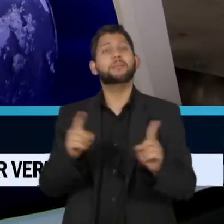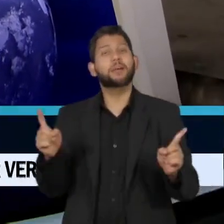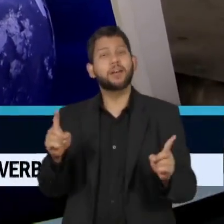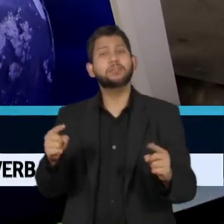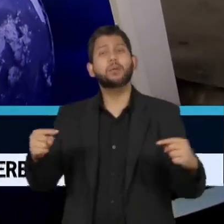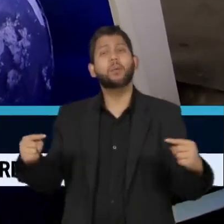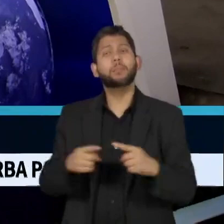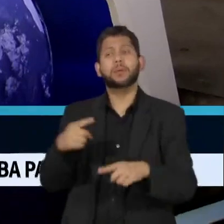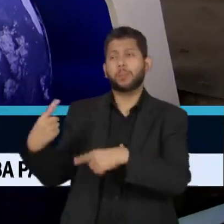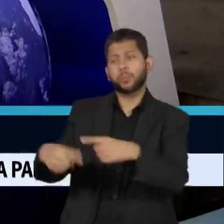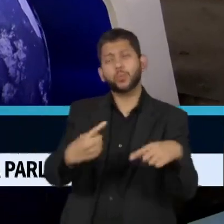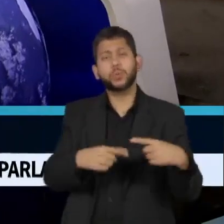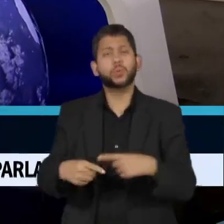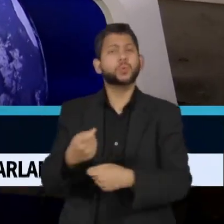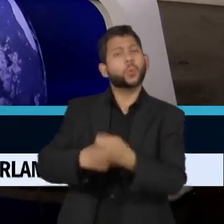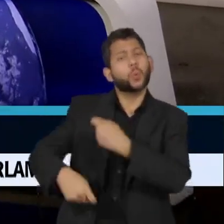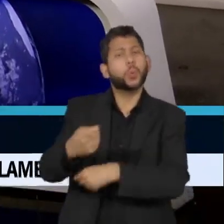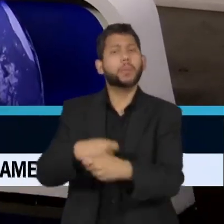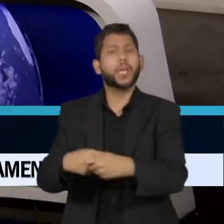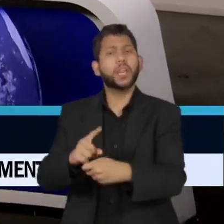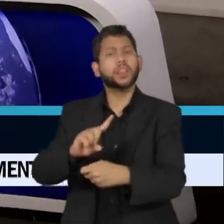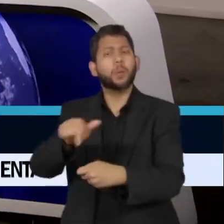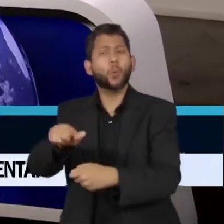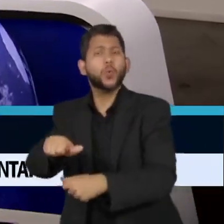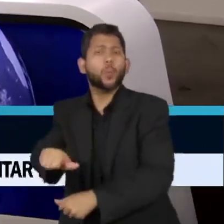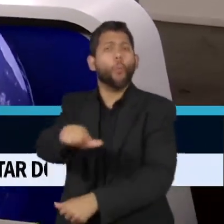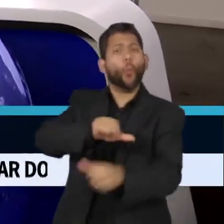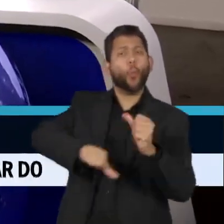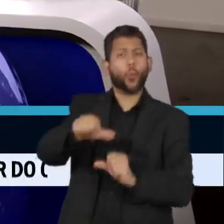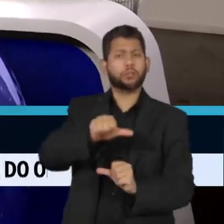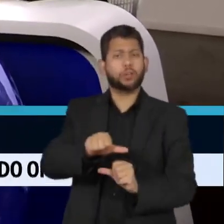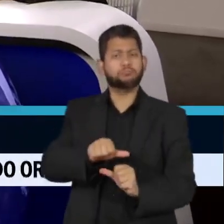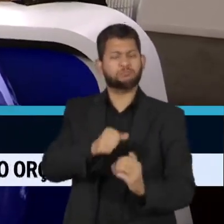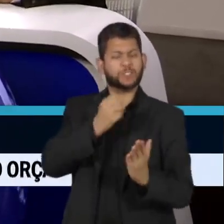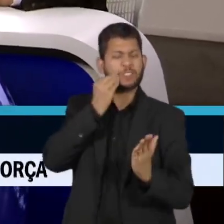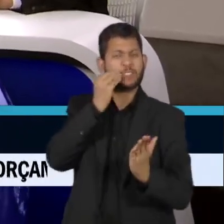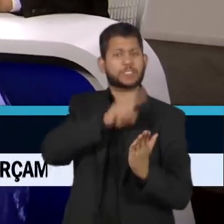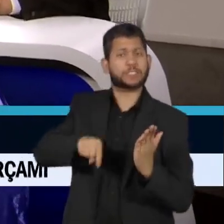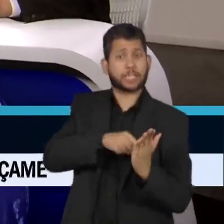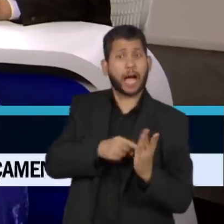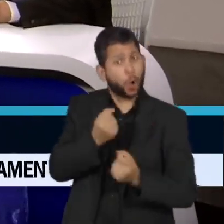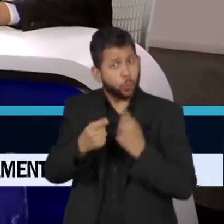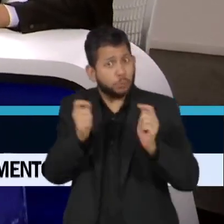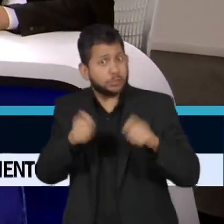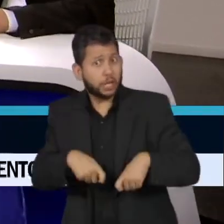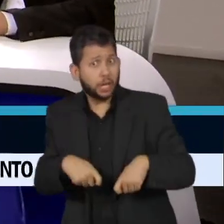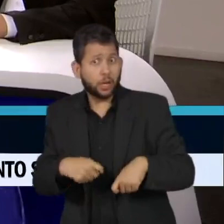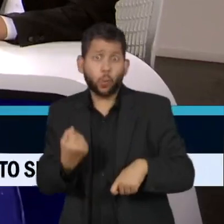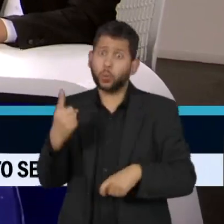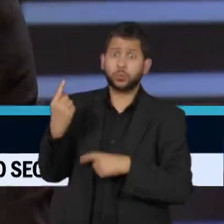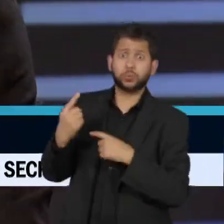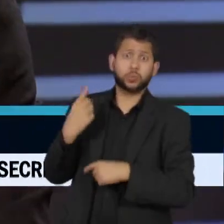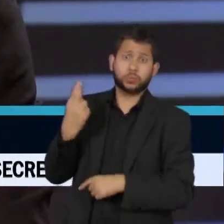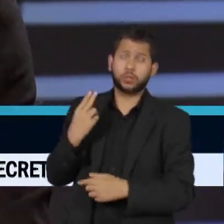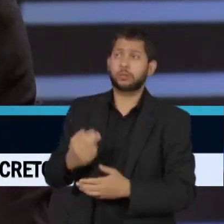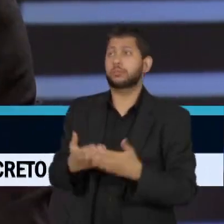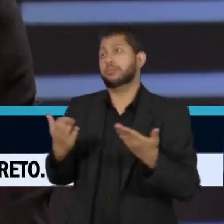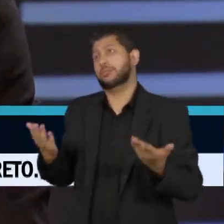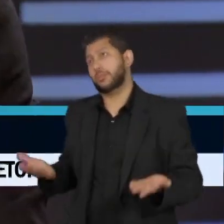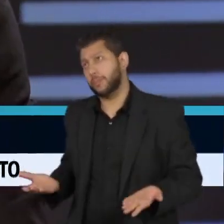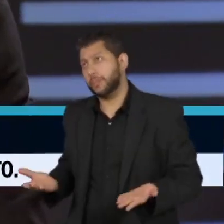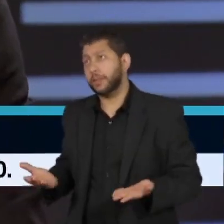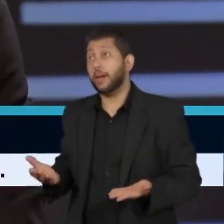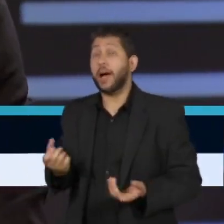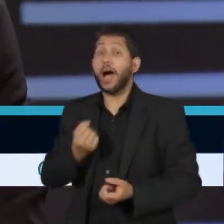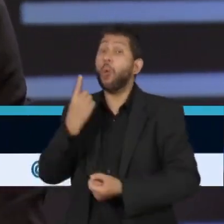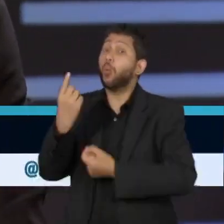e econômico de reverter uma série de medidas se é que algumas delas será possível reverter eu acho que econômico vai depender daquelas